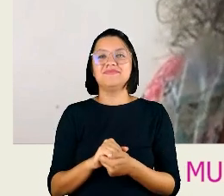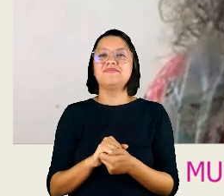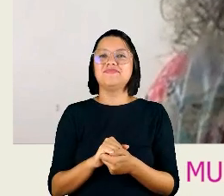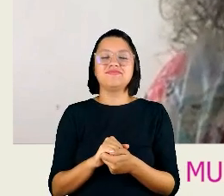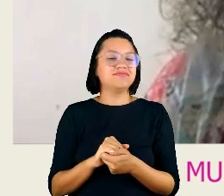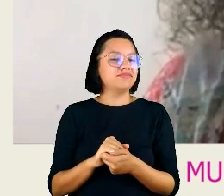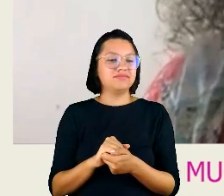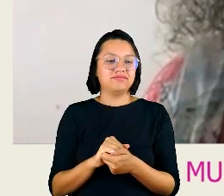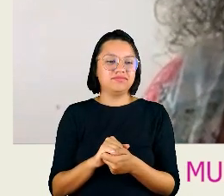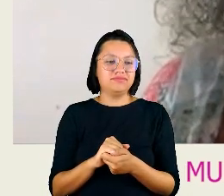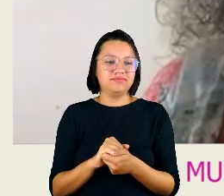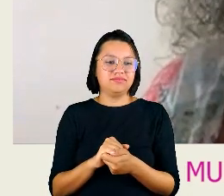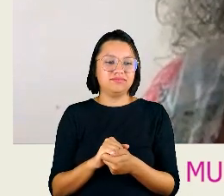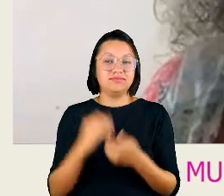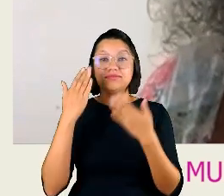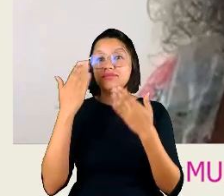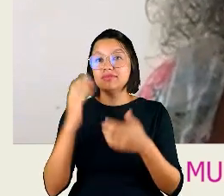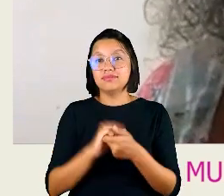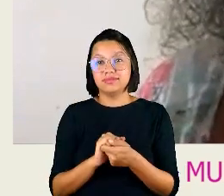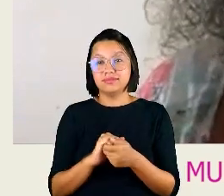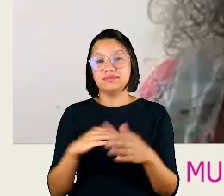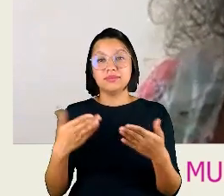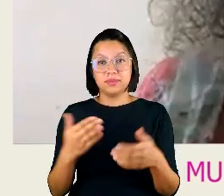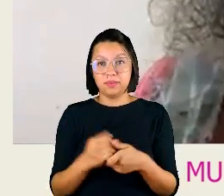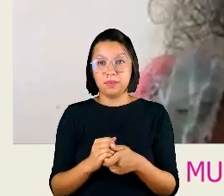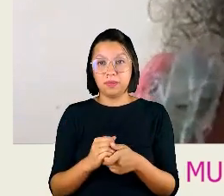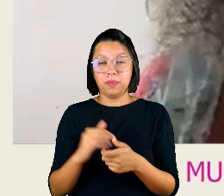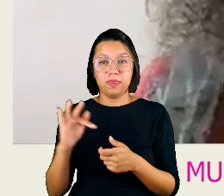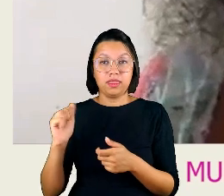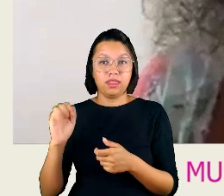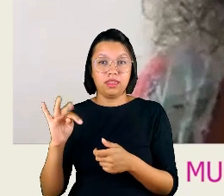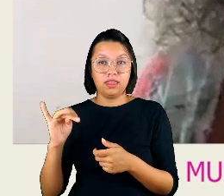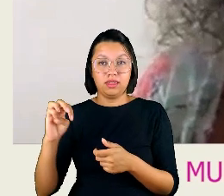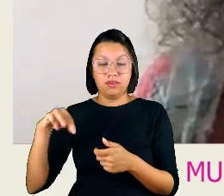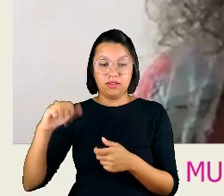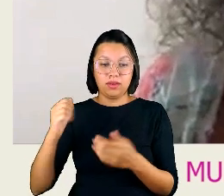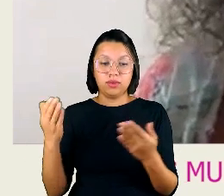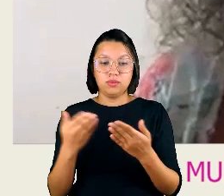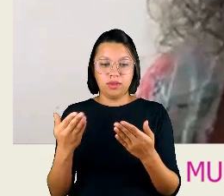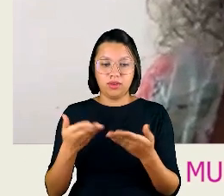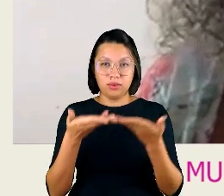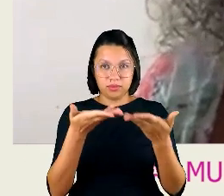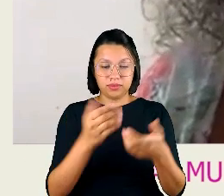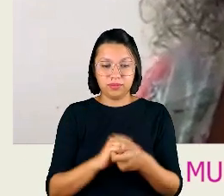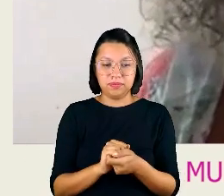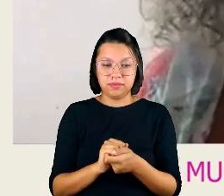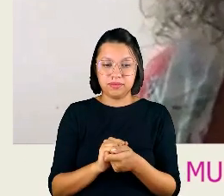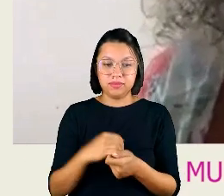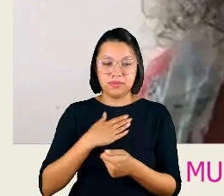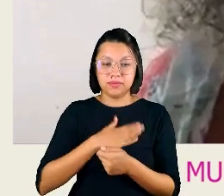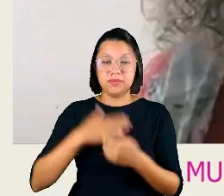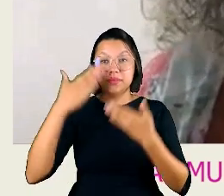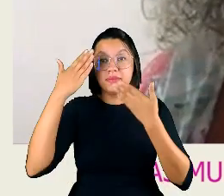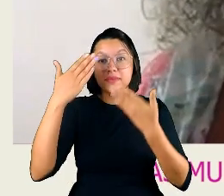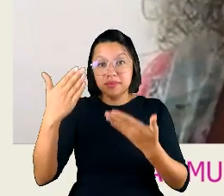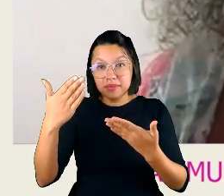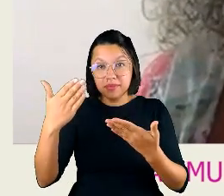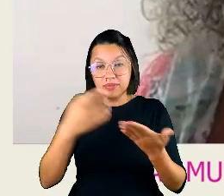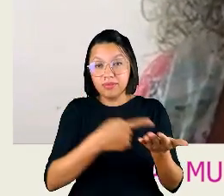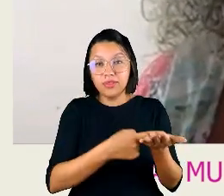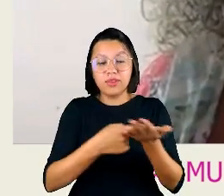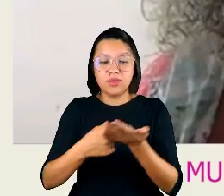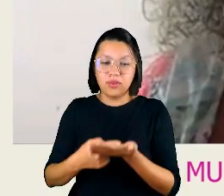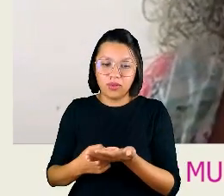Muito obrigada. Então, doutora Fátima, a palavra está com a senhora. Eu gostaria de agradecer o convite e,